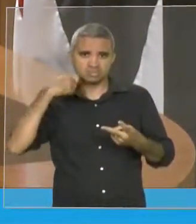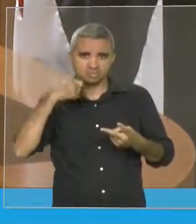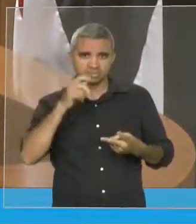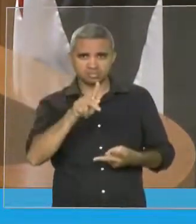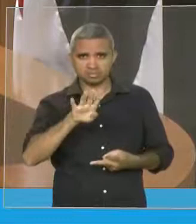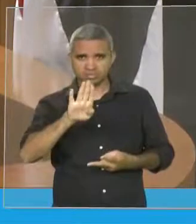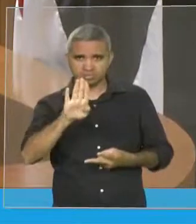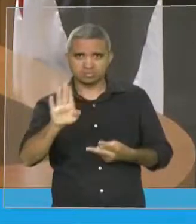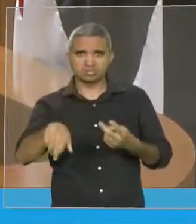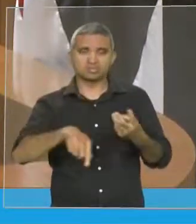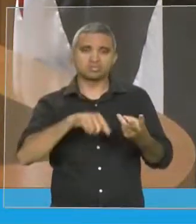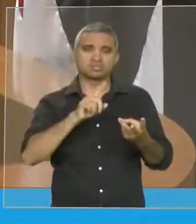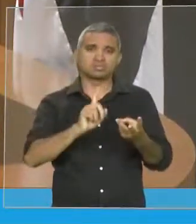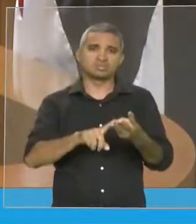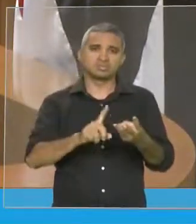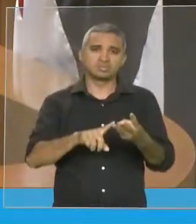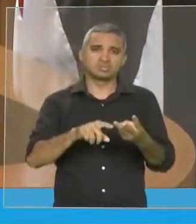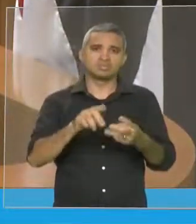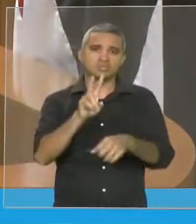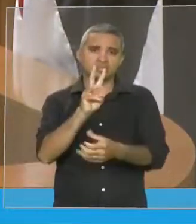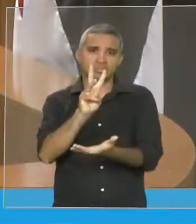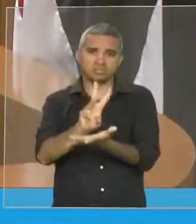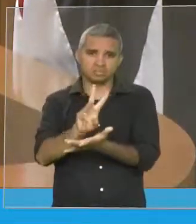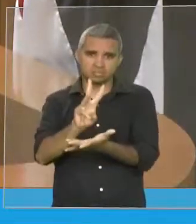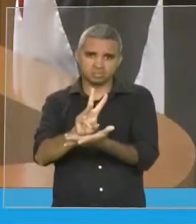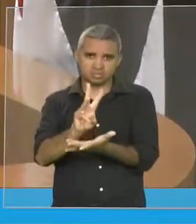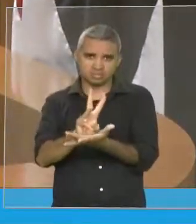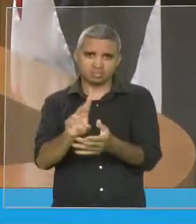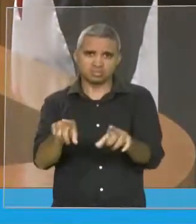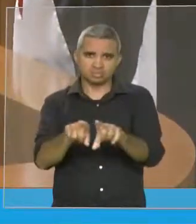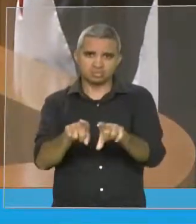Advocacia e a Defensoria Pública.